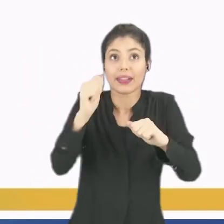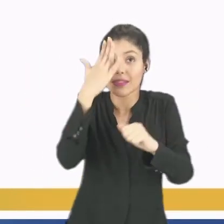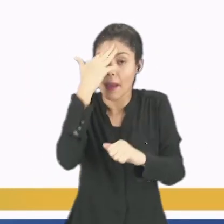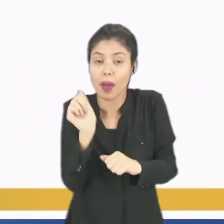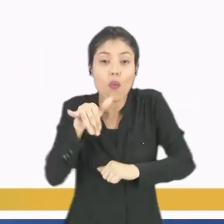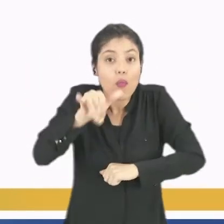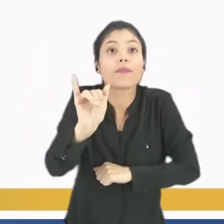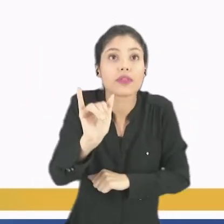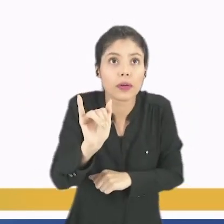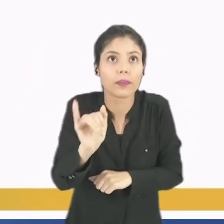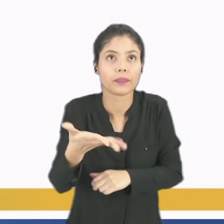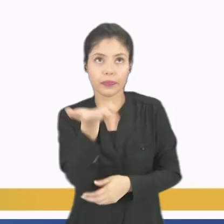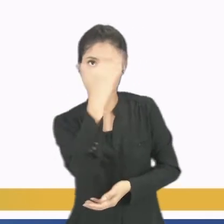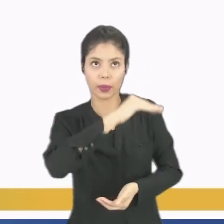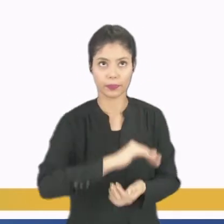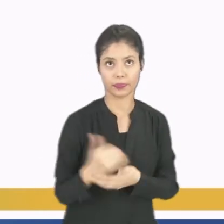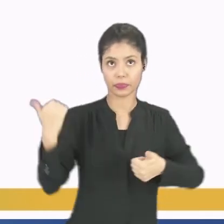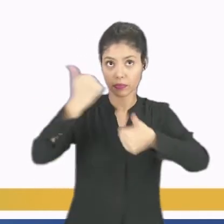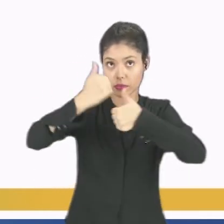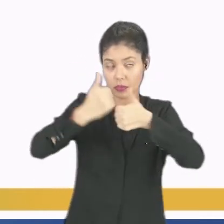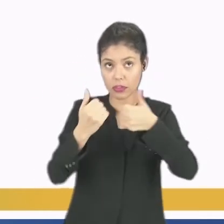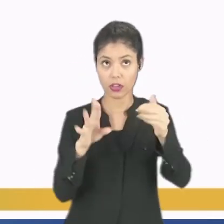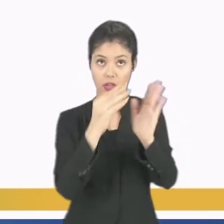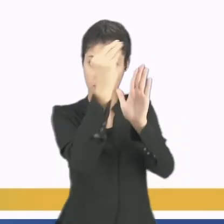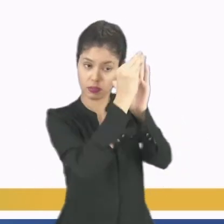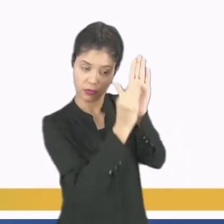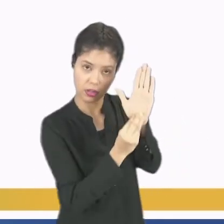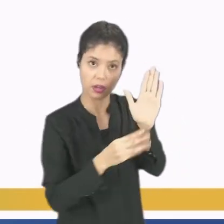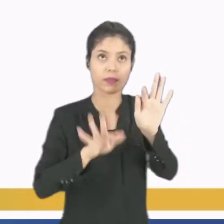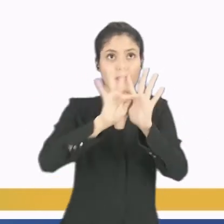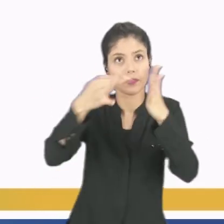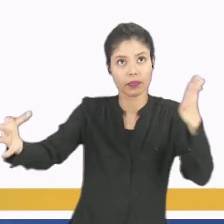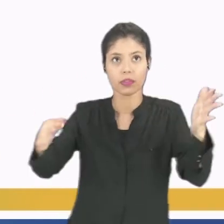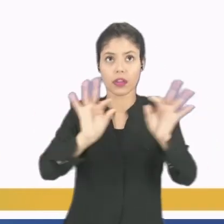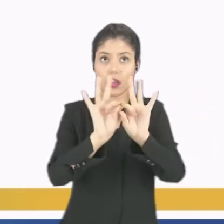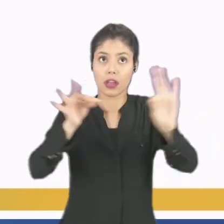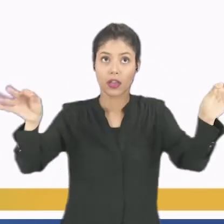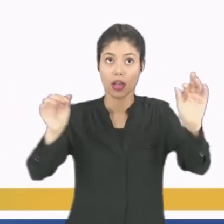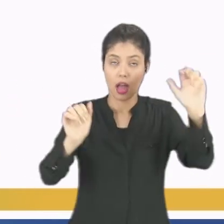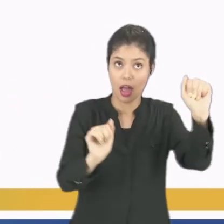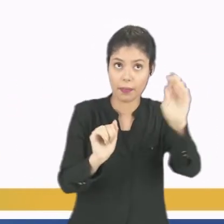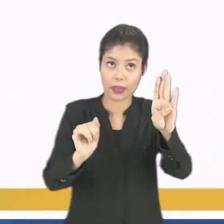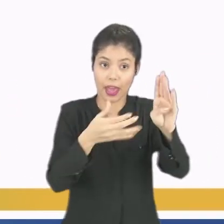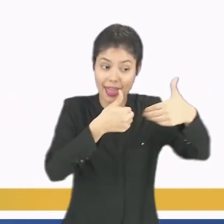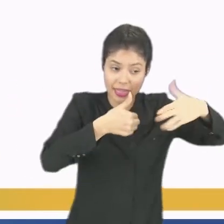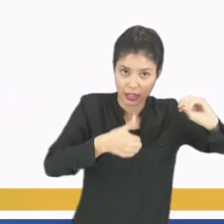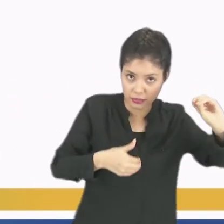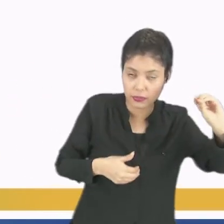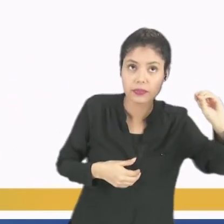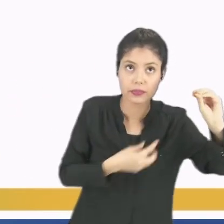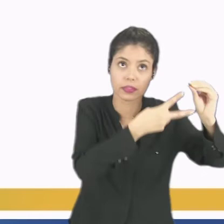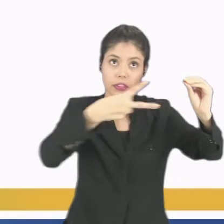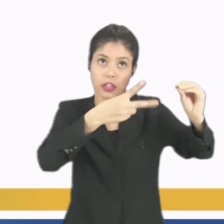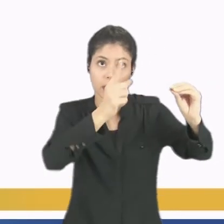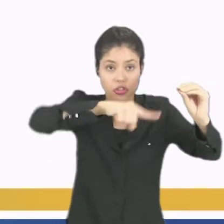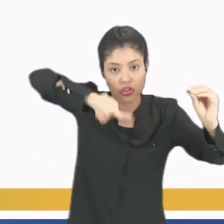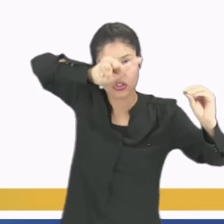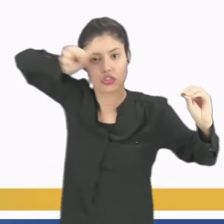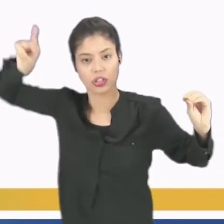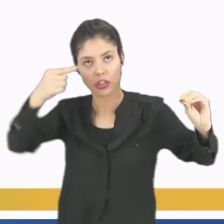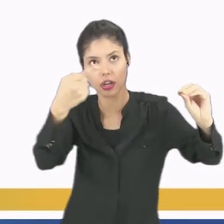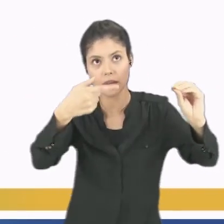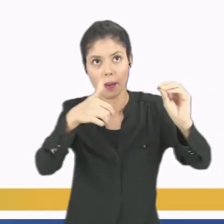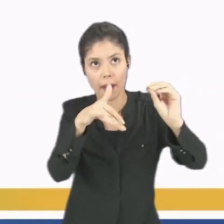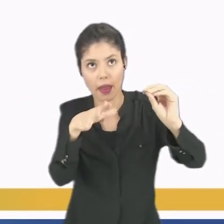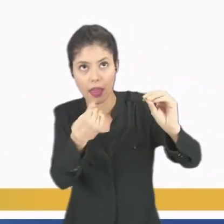Y. Então, vamos lá. Substituindo os dados na fórmula, distância de AB é 10. X de B é